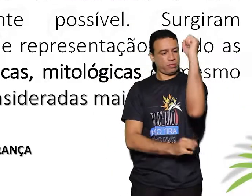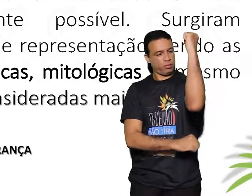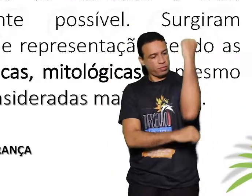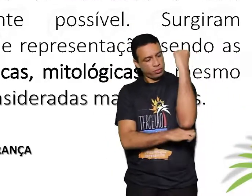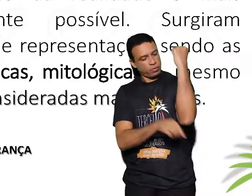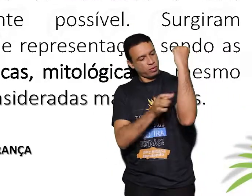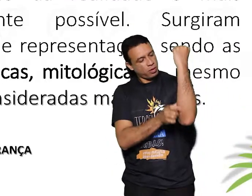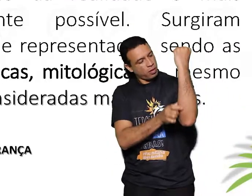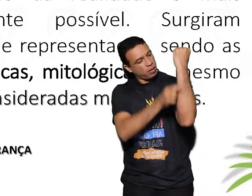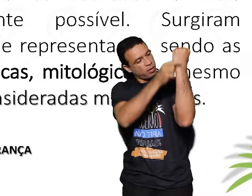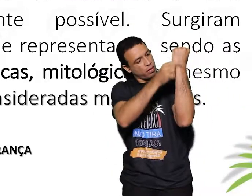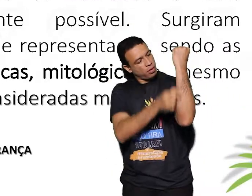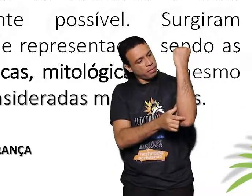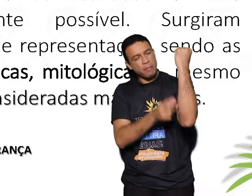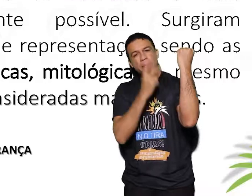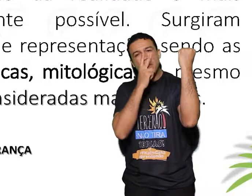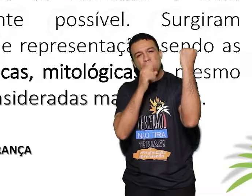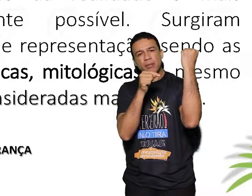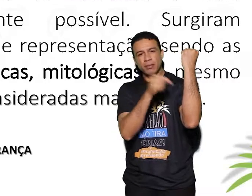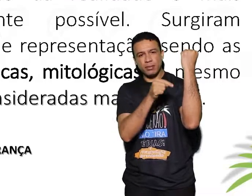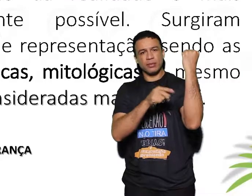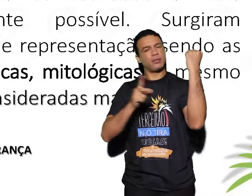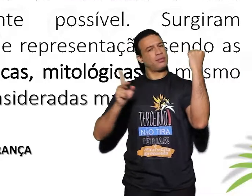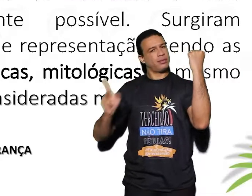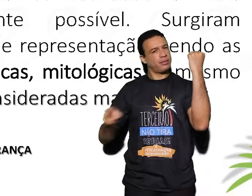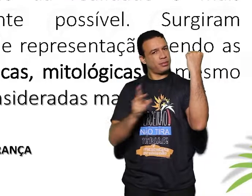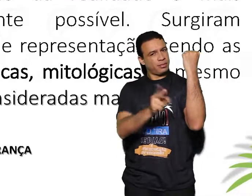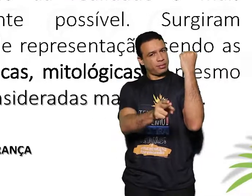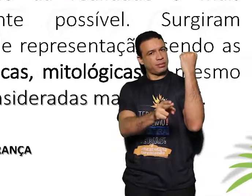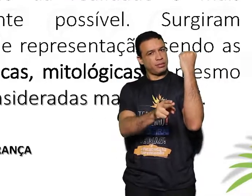que todos nós já vimos em outros